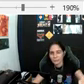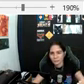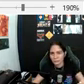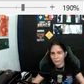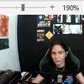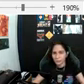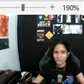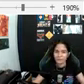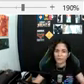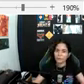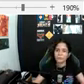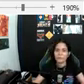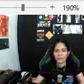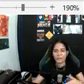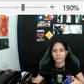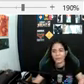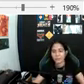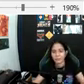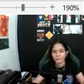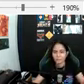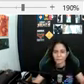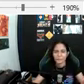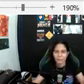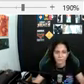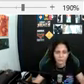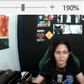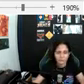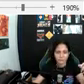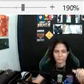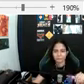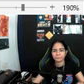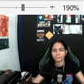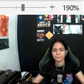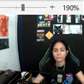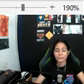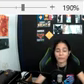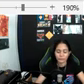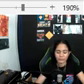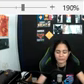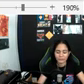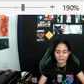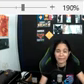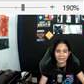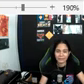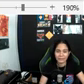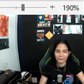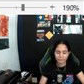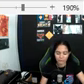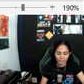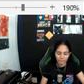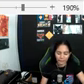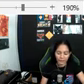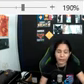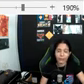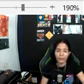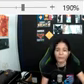10 anos estudando elas. Então, quando eu terminar, né, vão estar ali com 15 anos. Então, durante esses 10